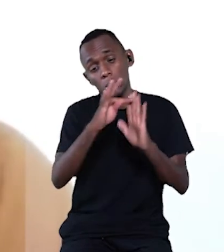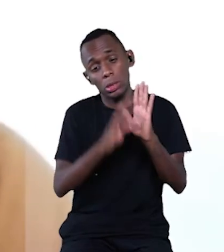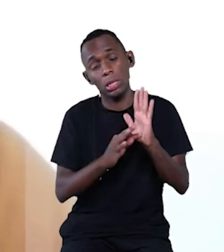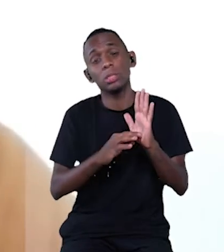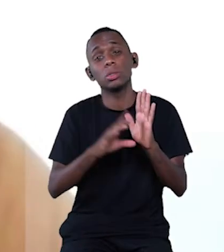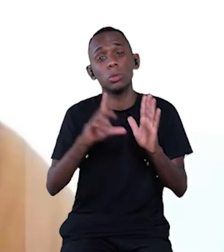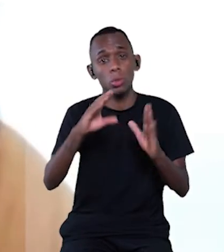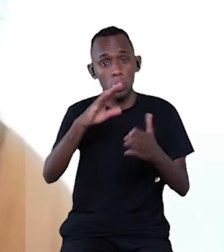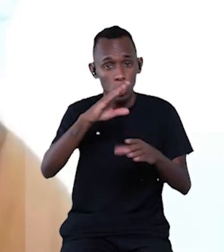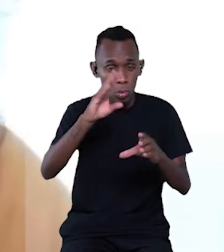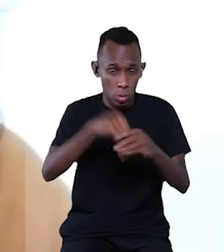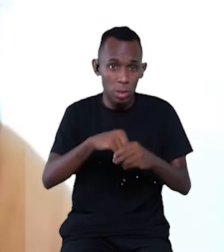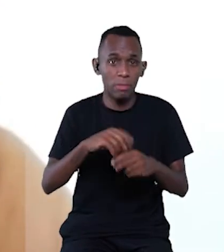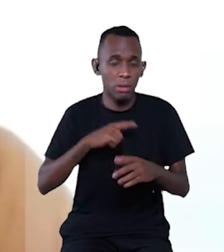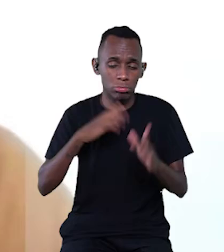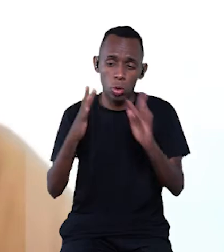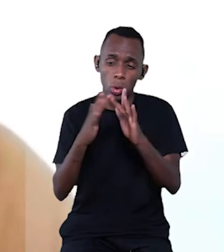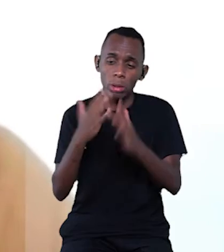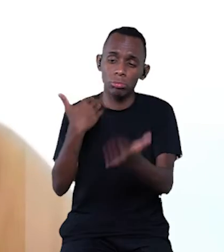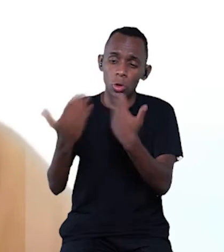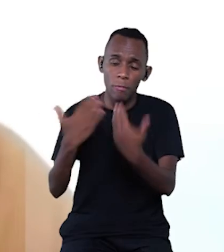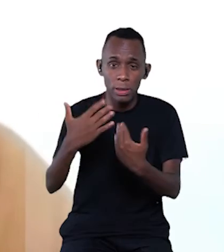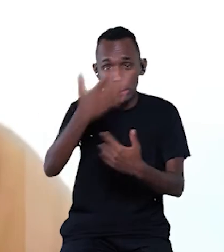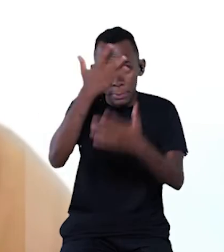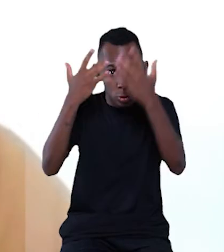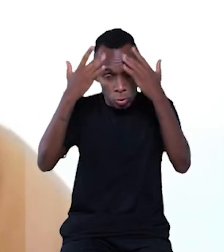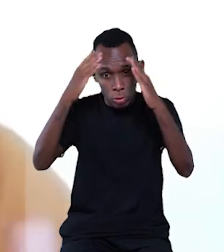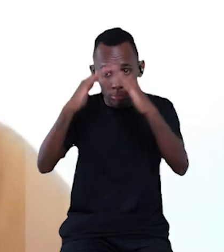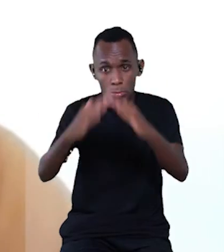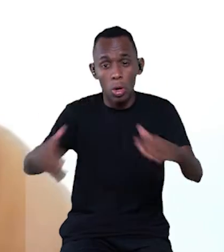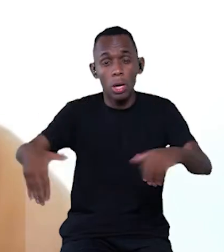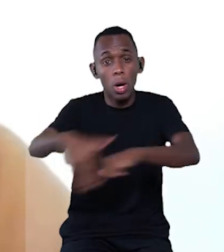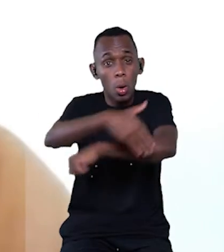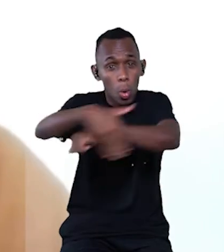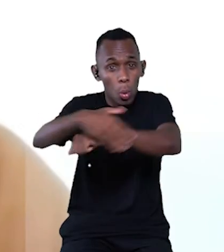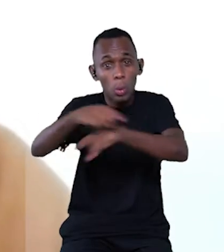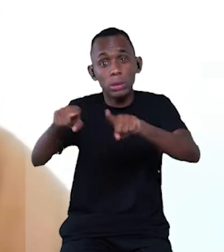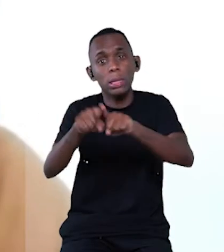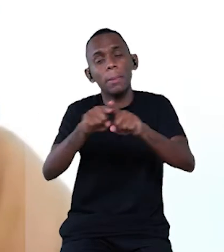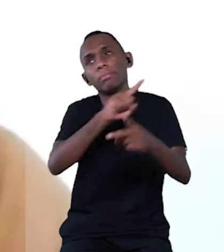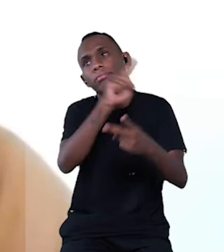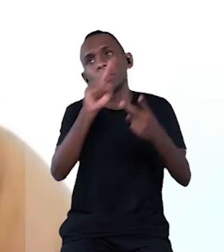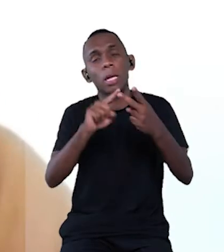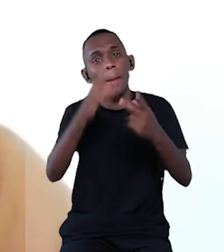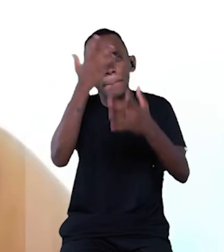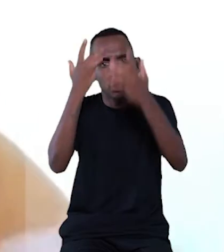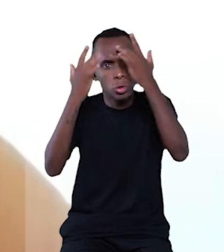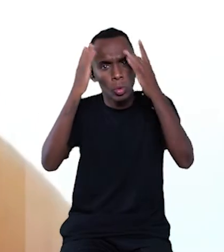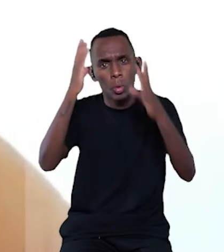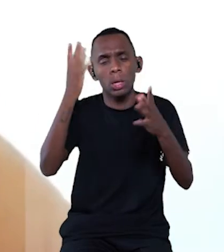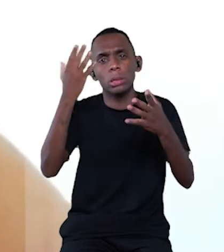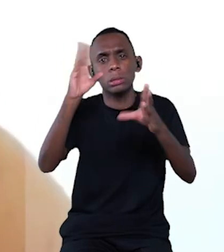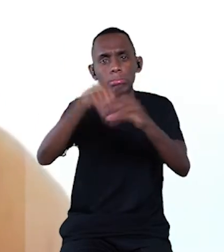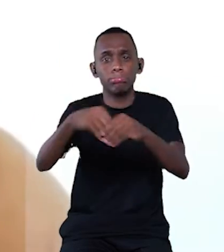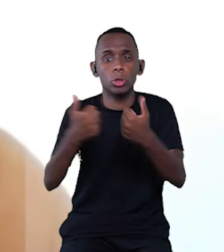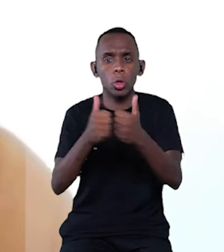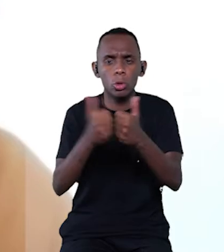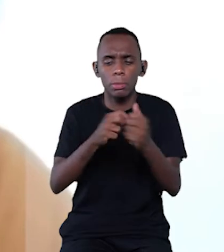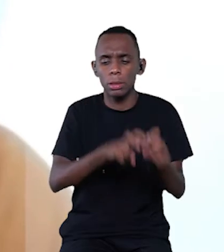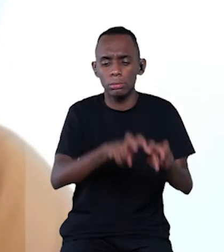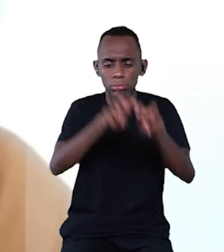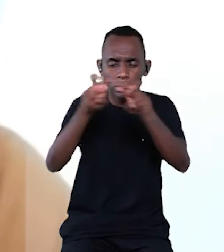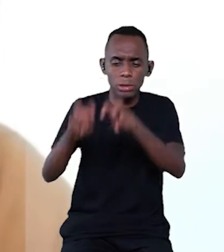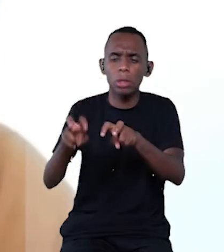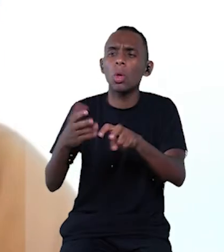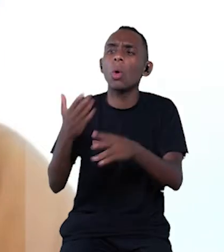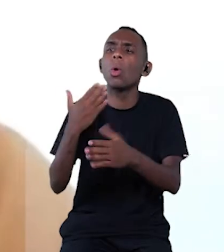minhas com pessoas em situação de rua, pessoas dentro de um ônibus mesmo, que ou às vezes senta do meu lado e a gente